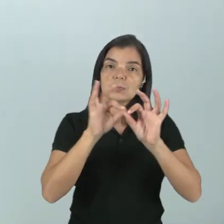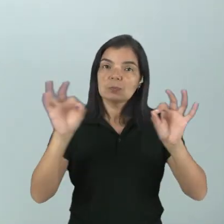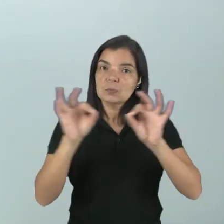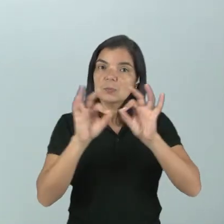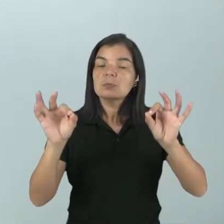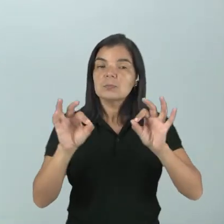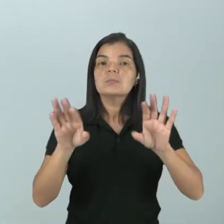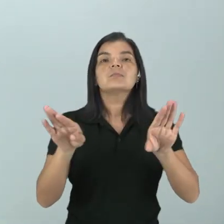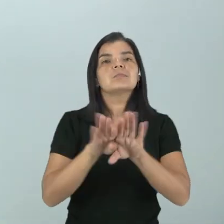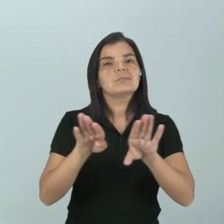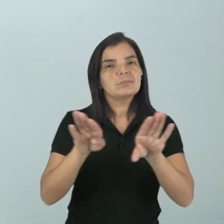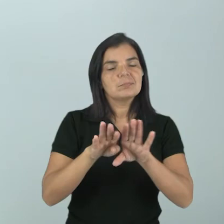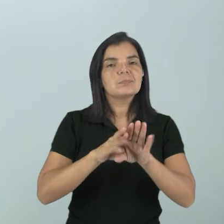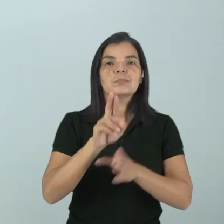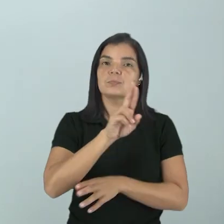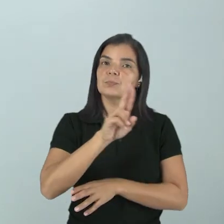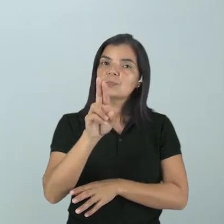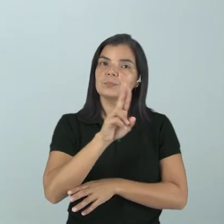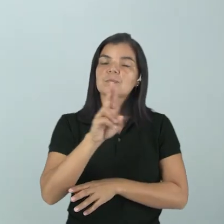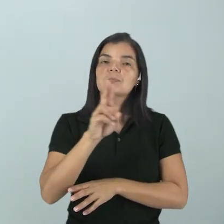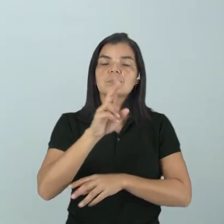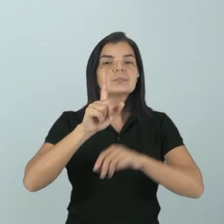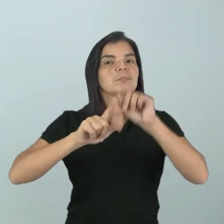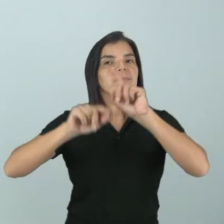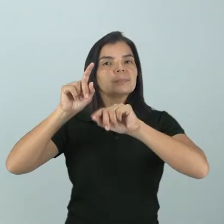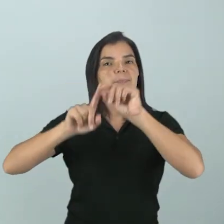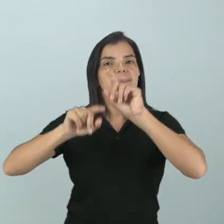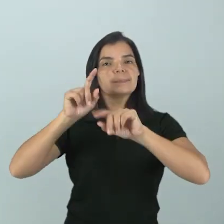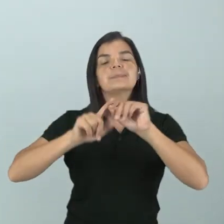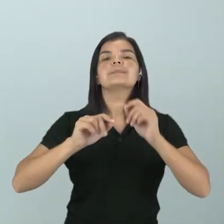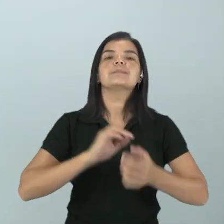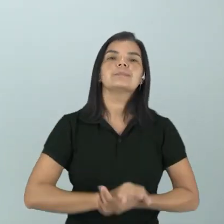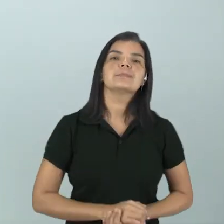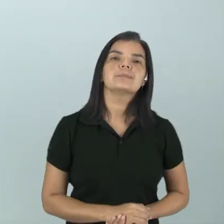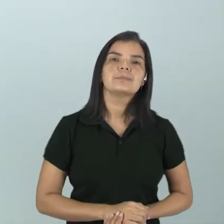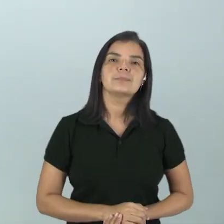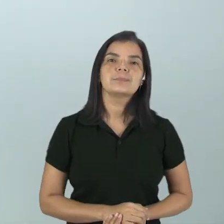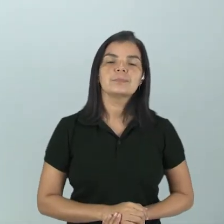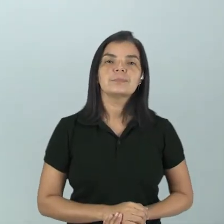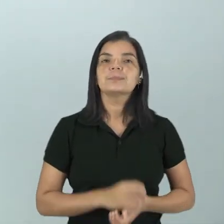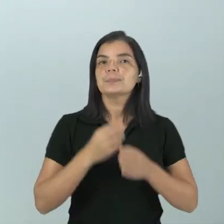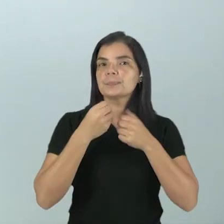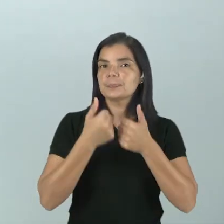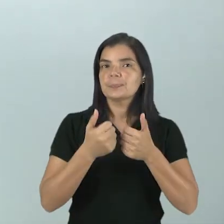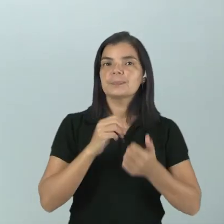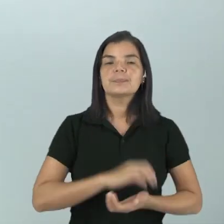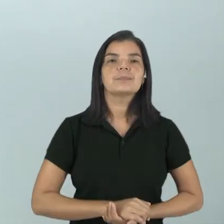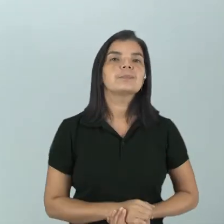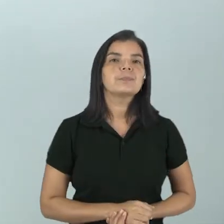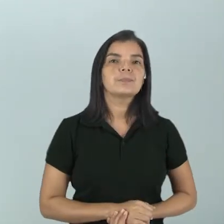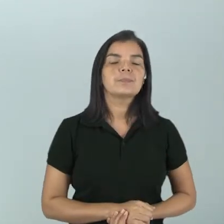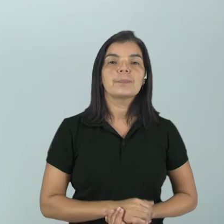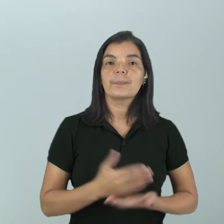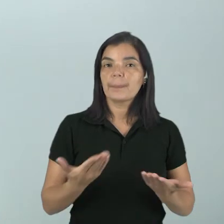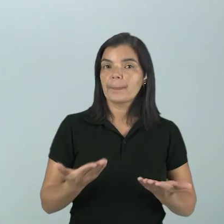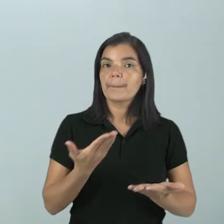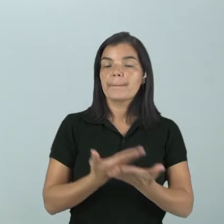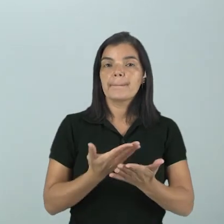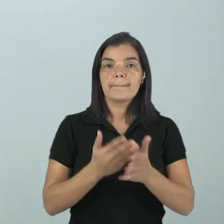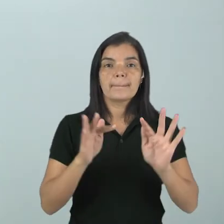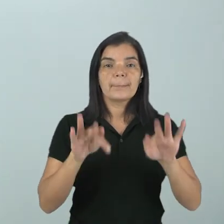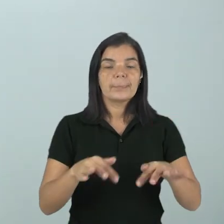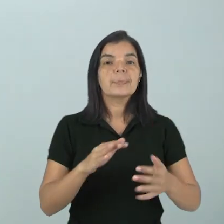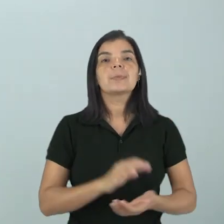imaginária e davam esse nome às constelações. Muito bem. Ficamos por aqui com mais